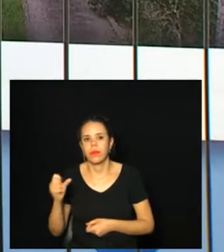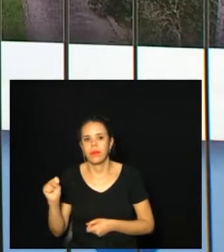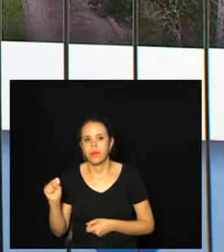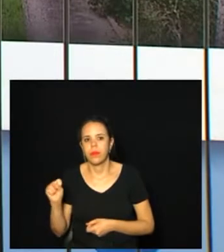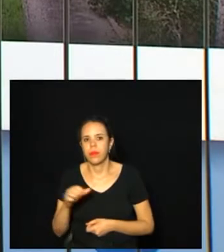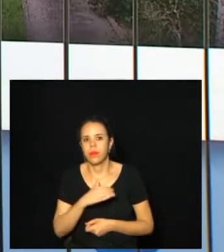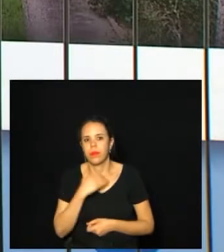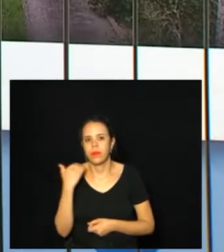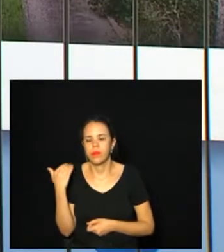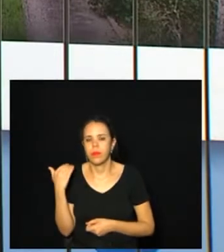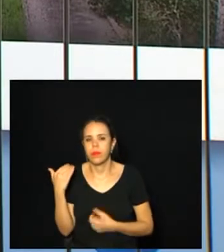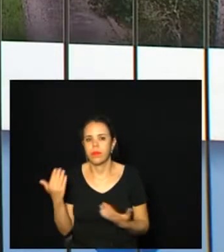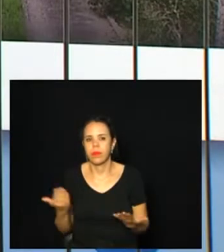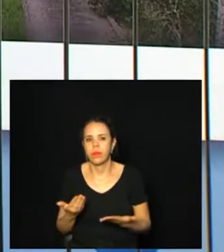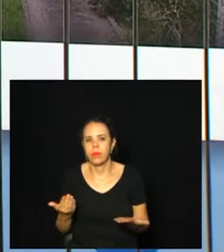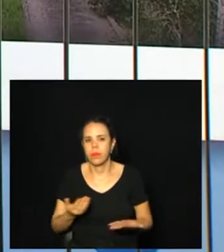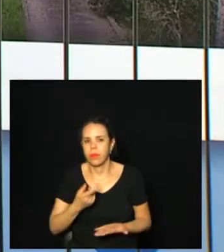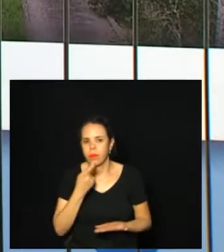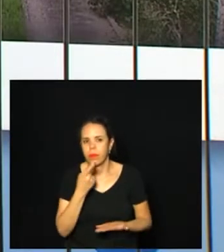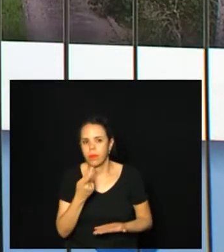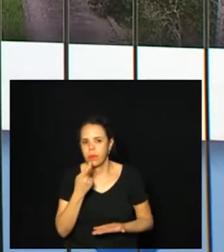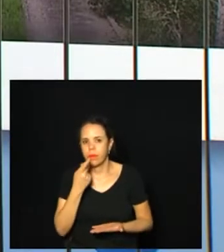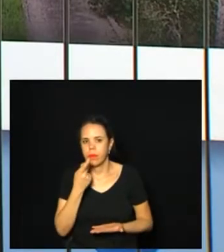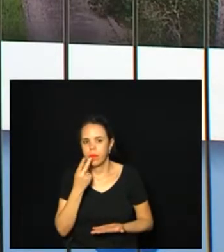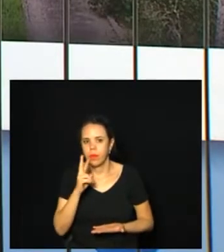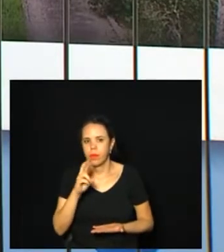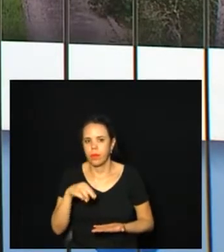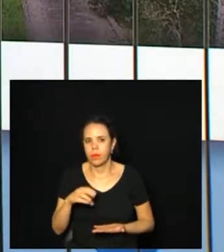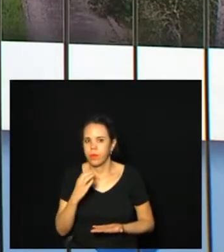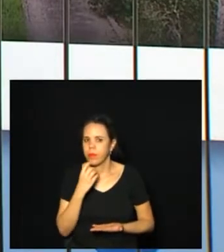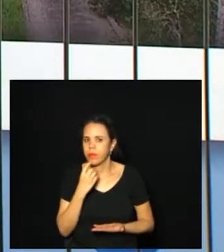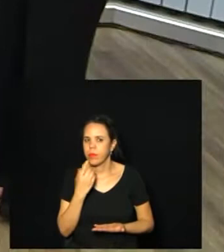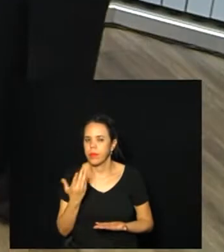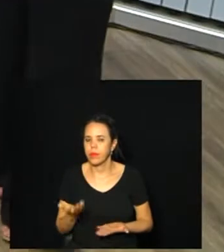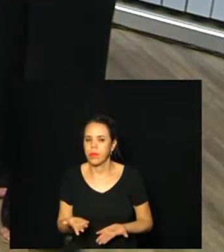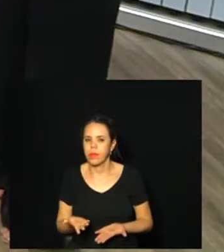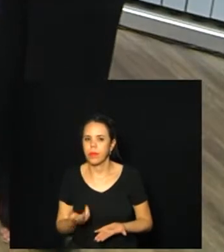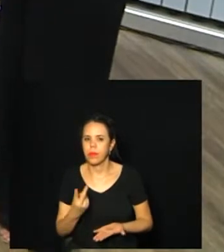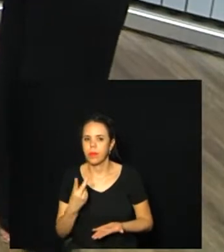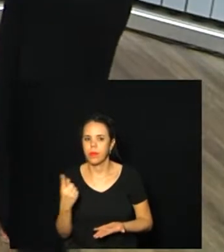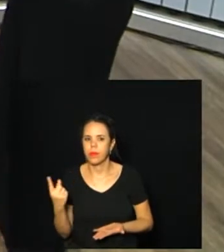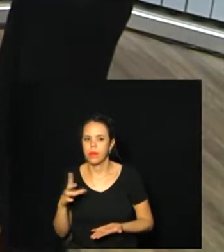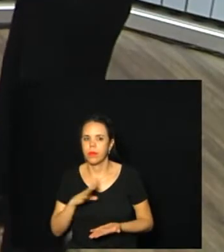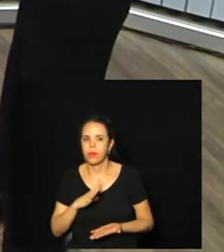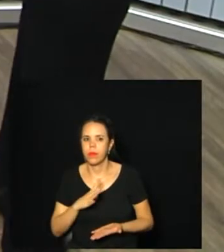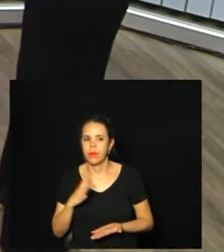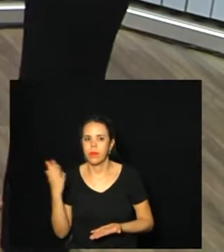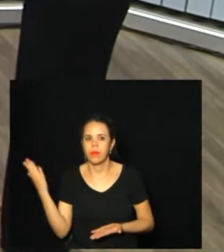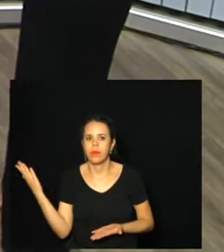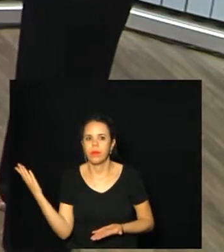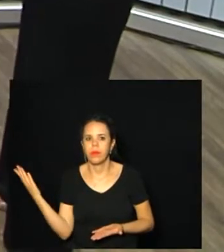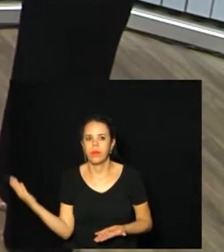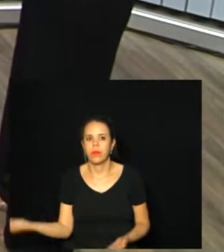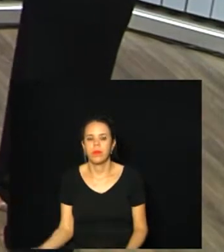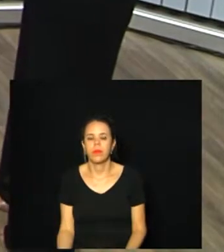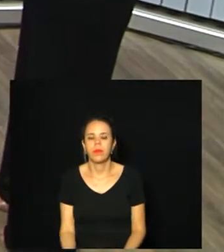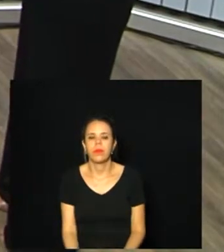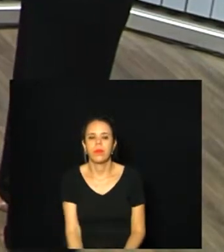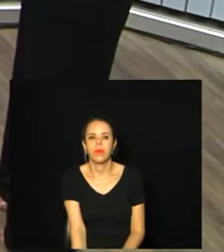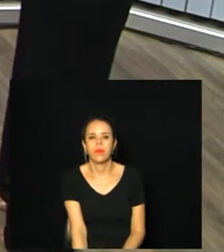150.938 óbitos. Agora nós vamos falar da região metropolitana de Campinas. Nos 21 municípios,